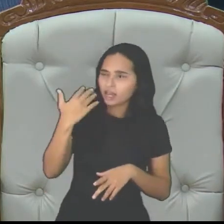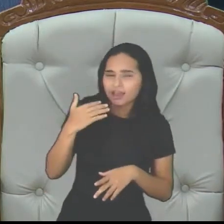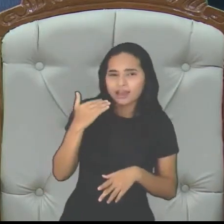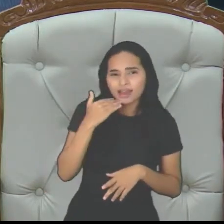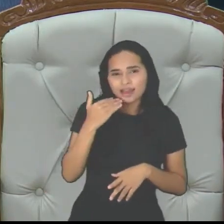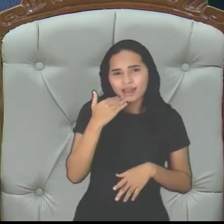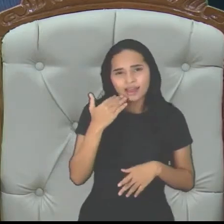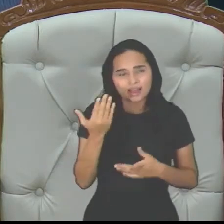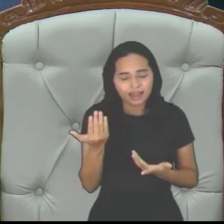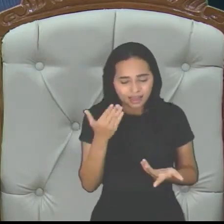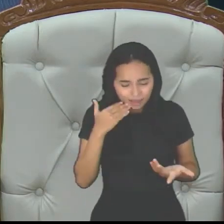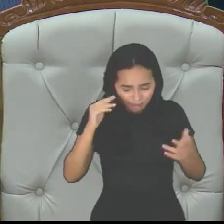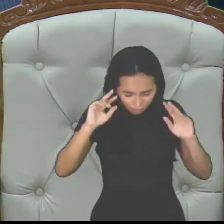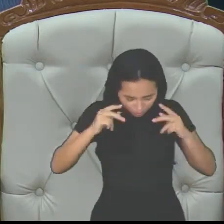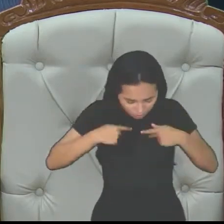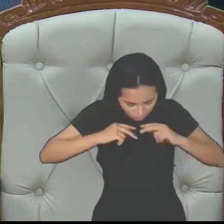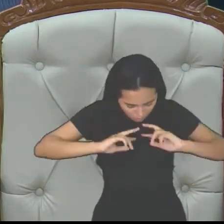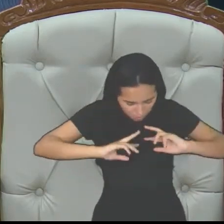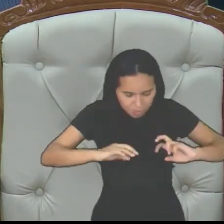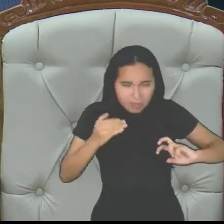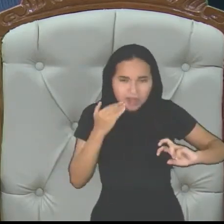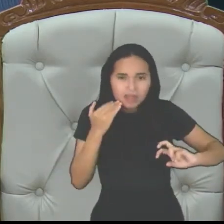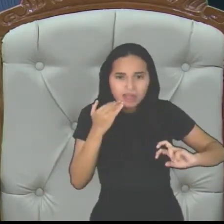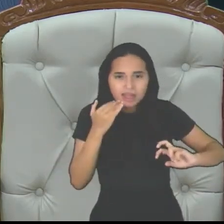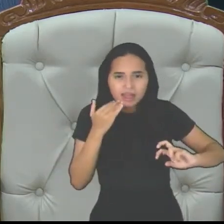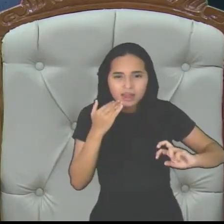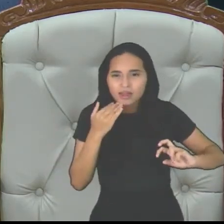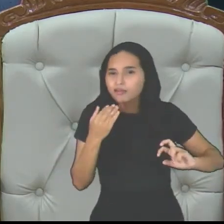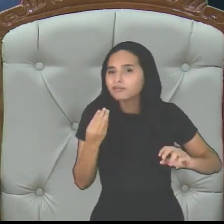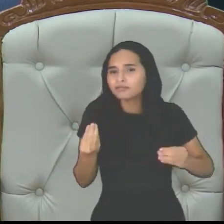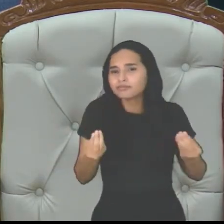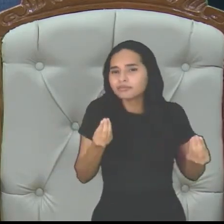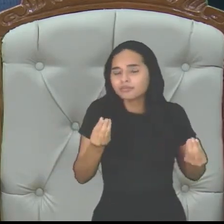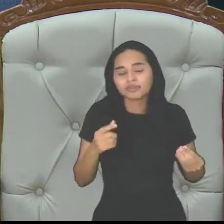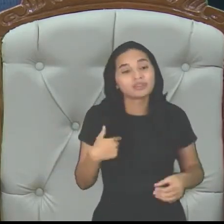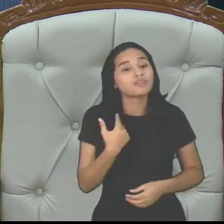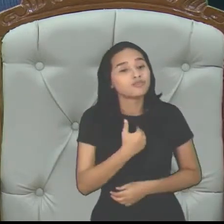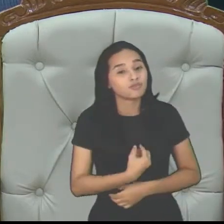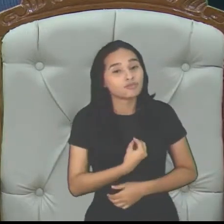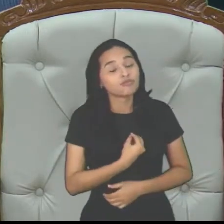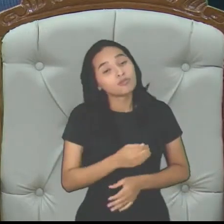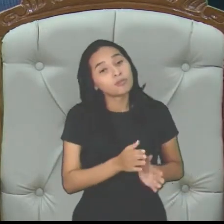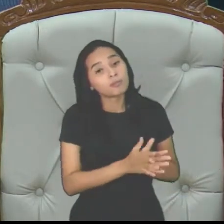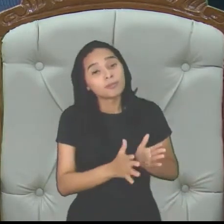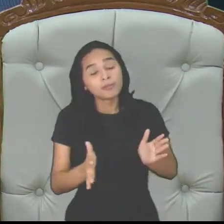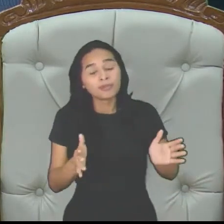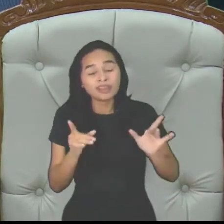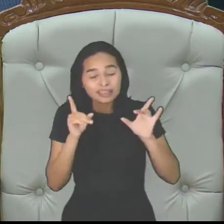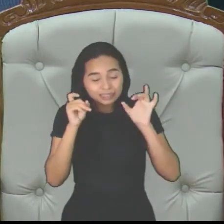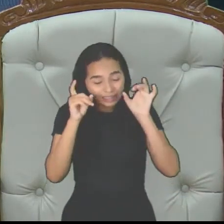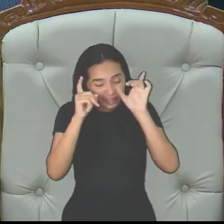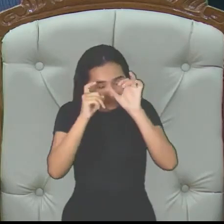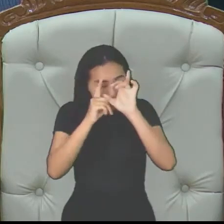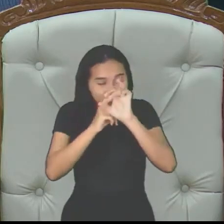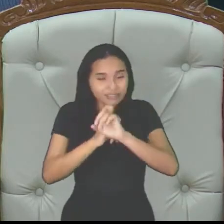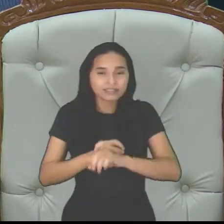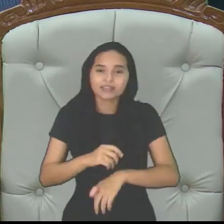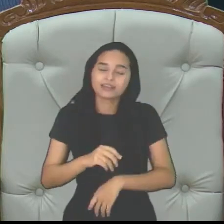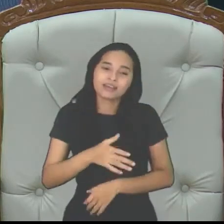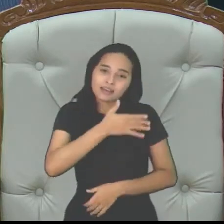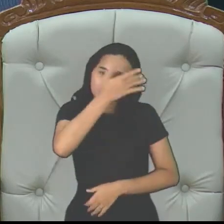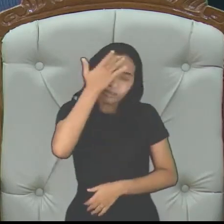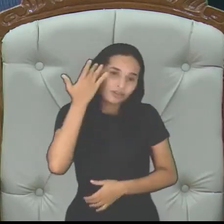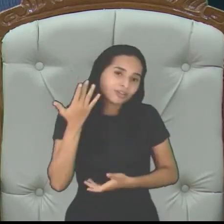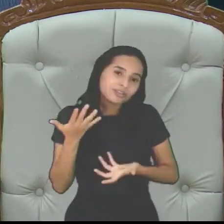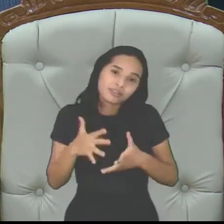defeito está em nós mesmos. Nós estamos vivenciando tempos difíceis, irmãos, que as pessoas não querem dar mais